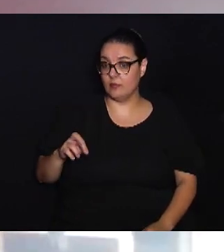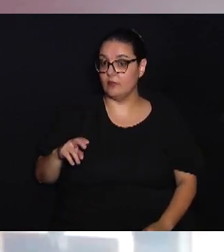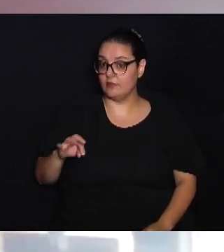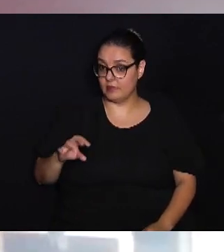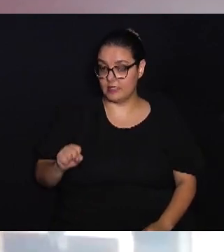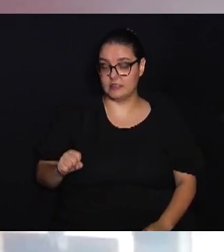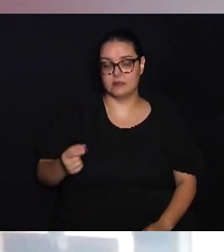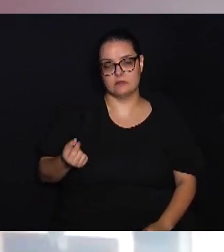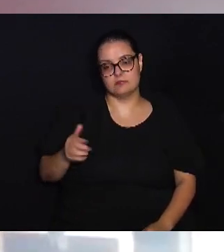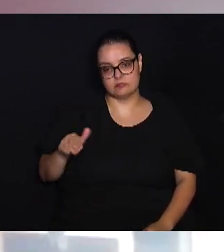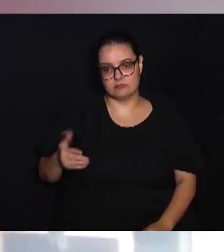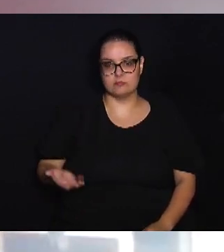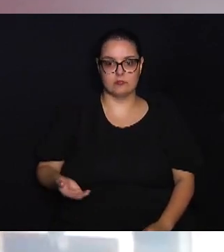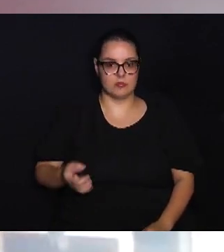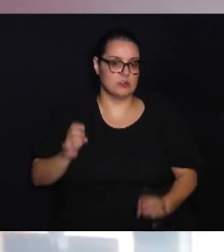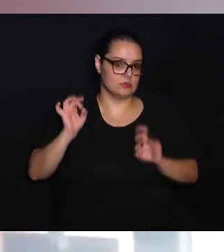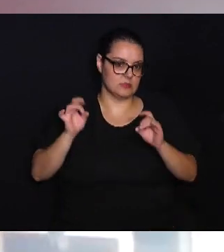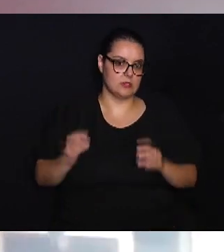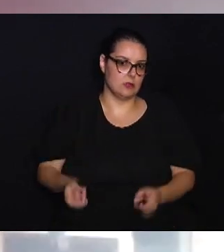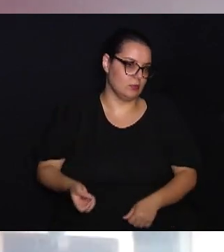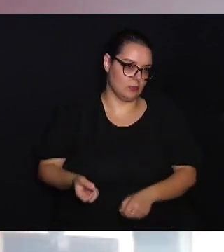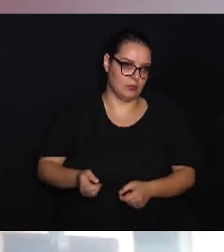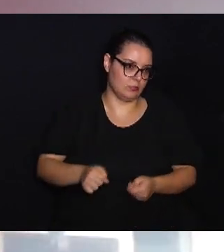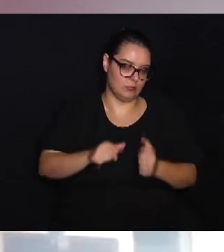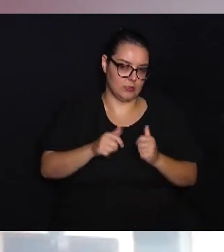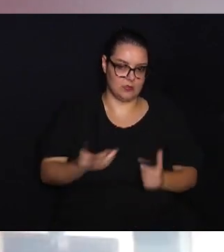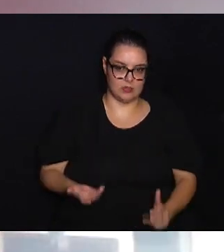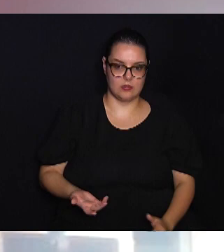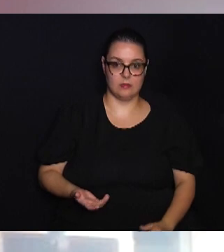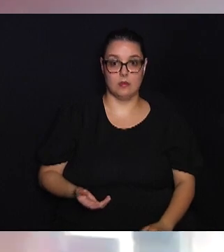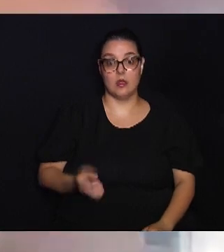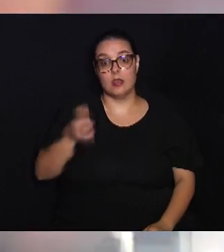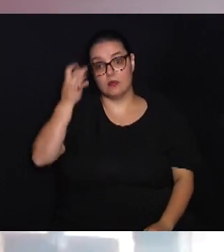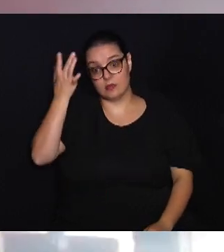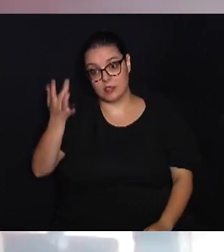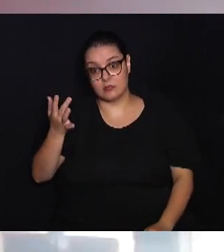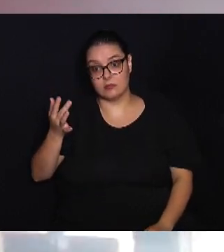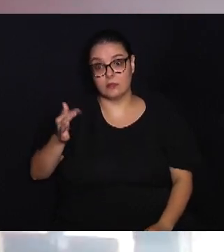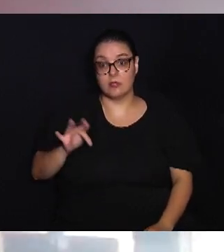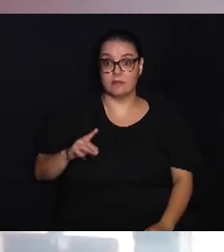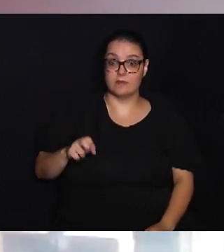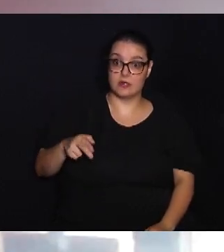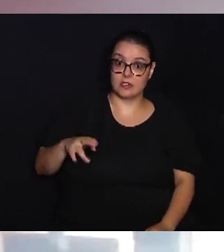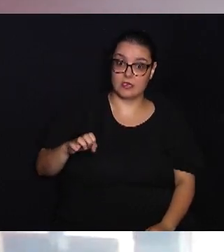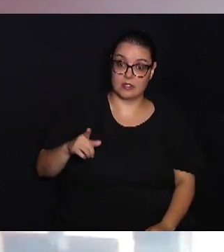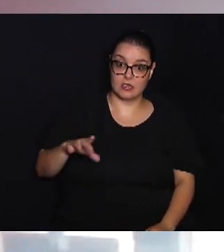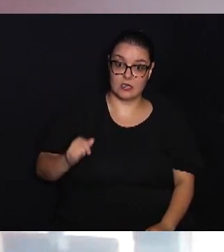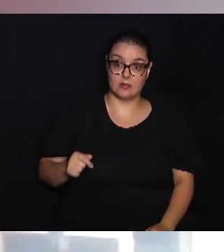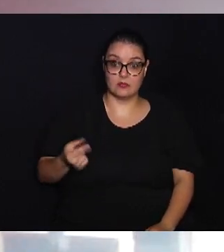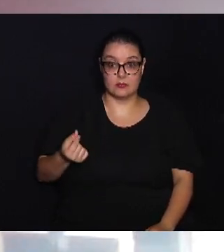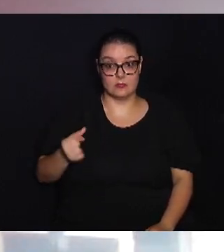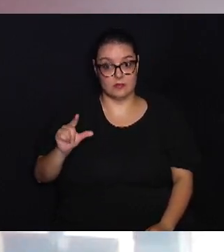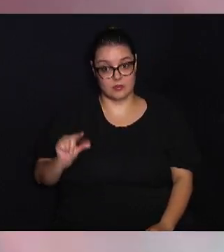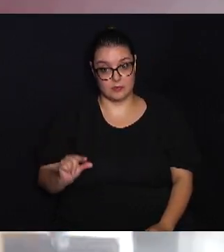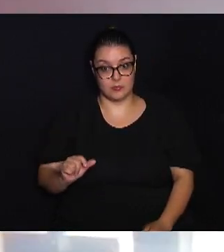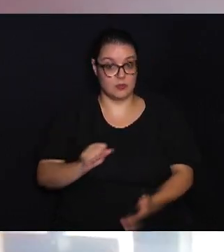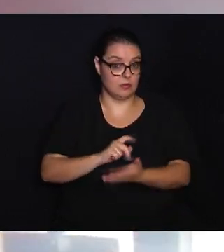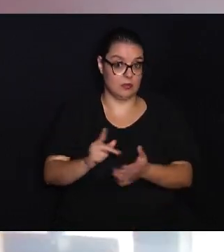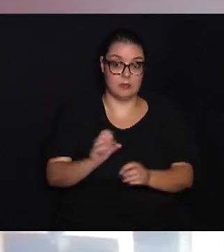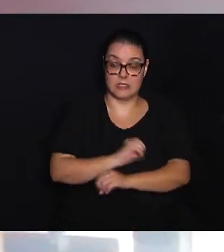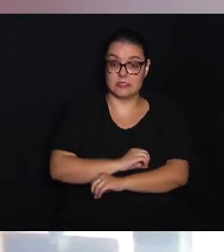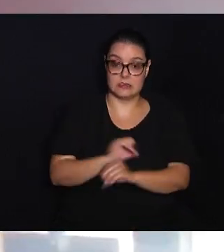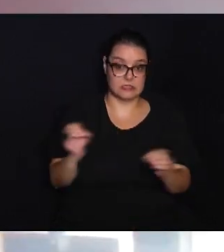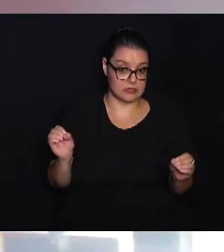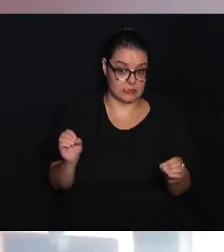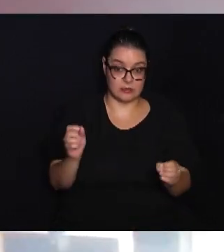ele vai ter ofertas tão especiais facilidade e pro franqueado custo menor que o aplicativo é